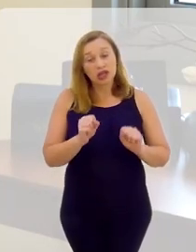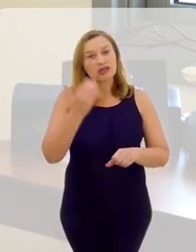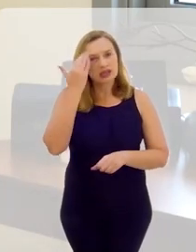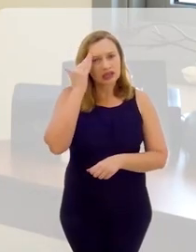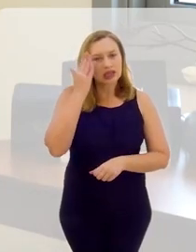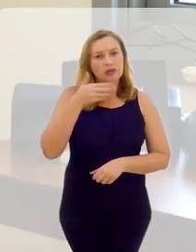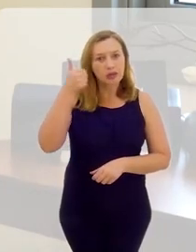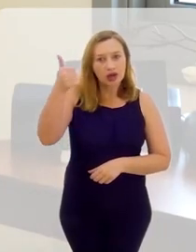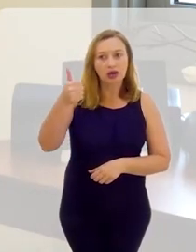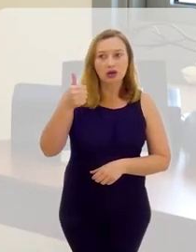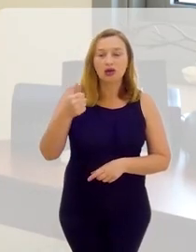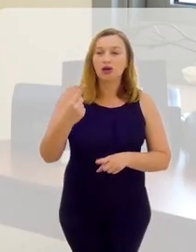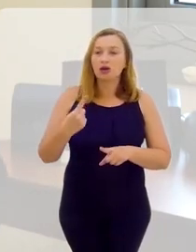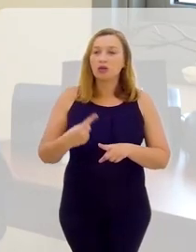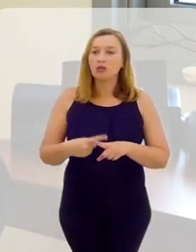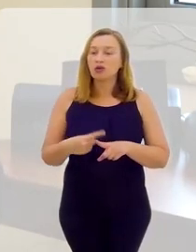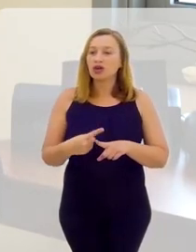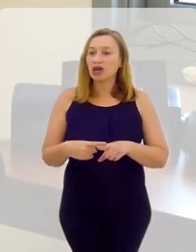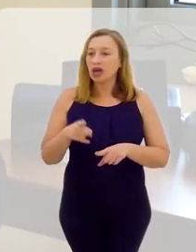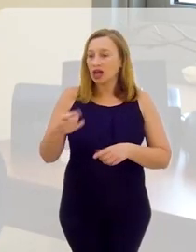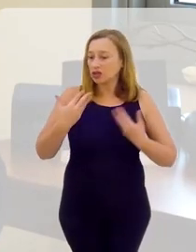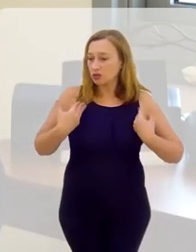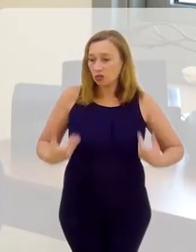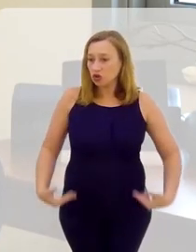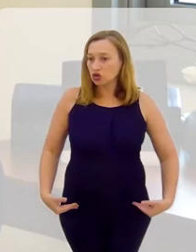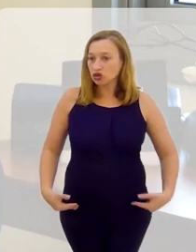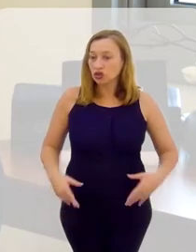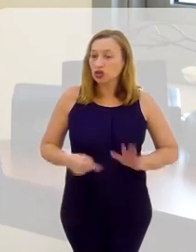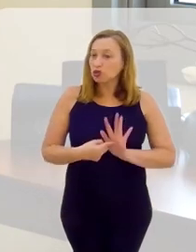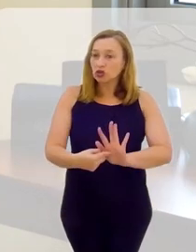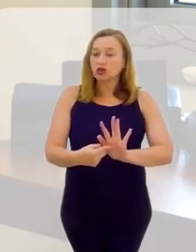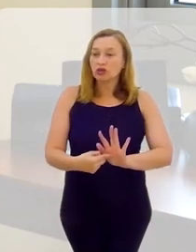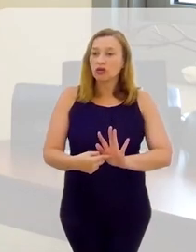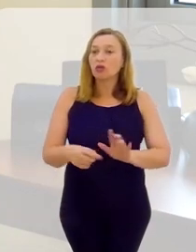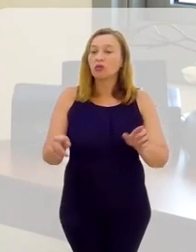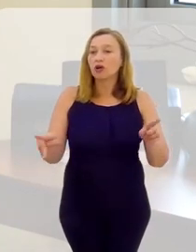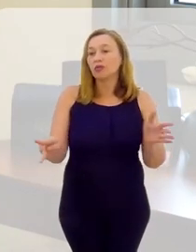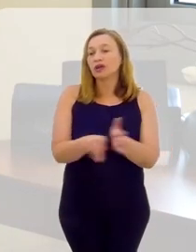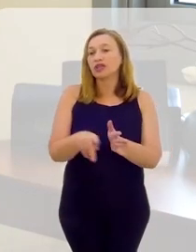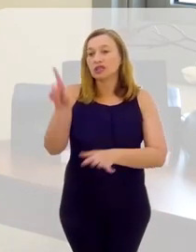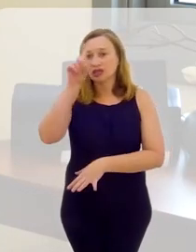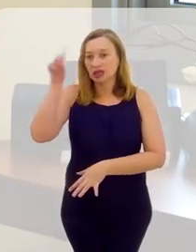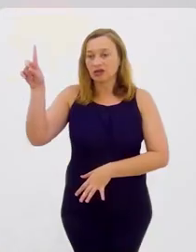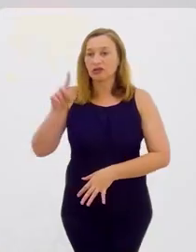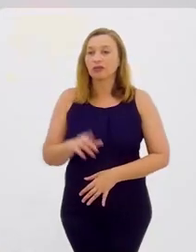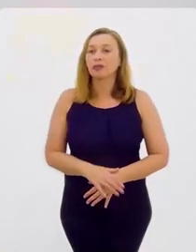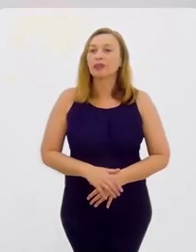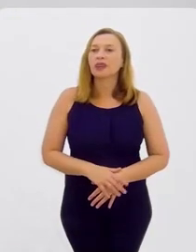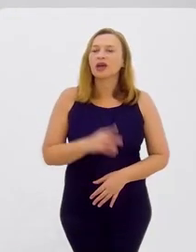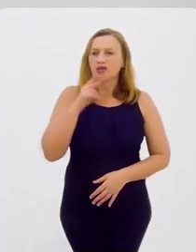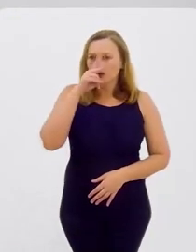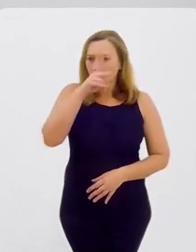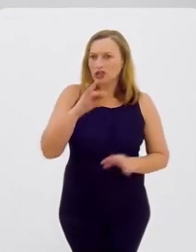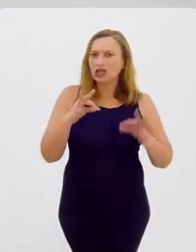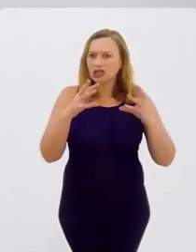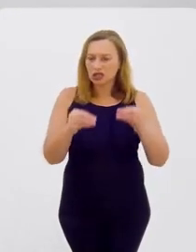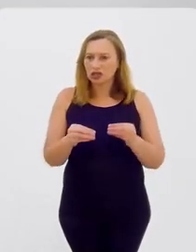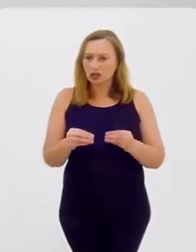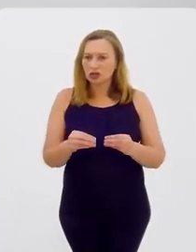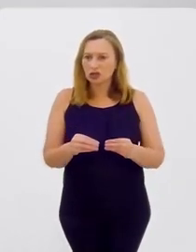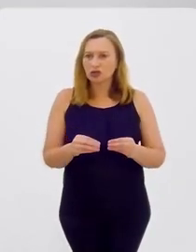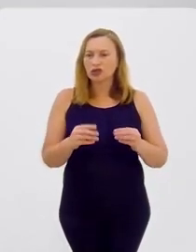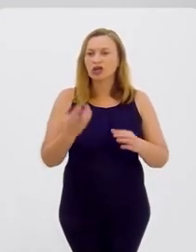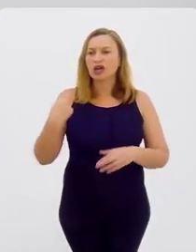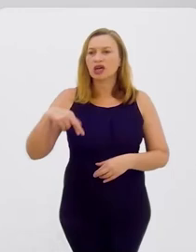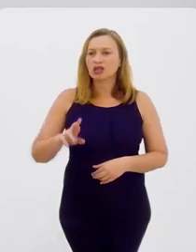para que eles pudessem compreender, porque ela não mostrava partes do corpo, porque é sagrado. Vem fortalecer tudo